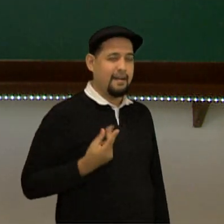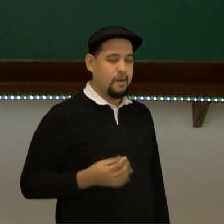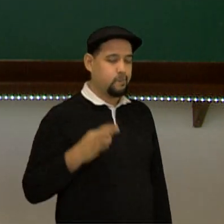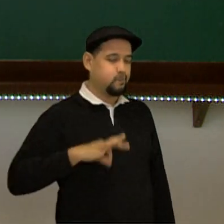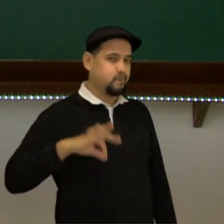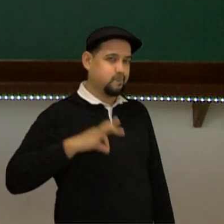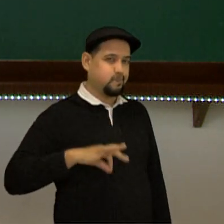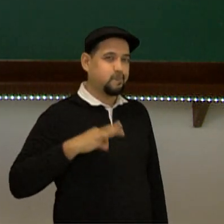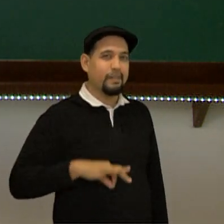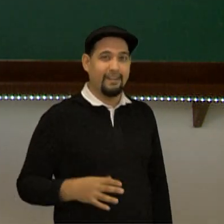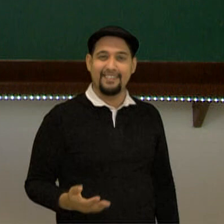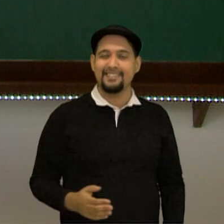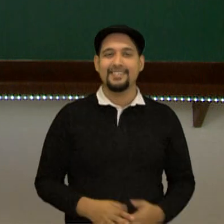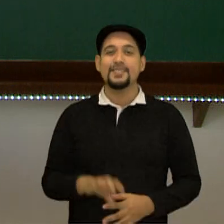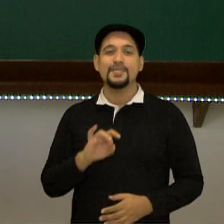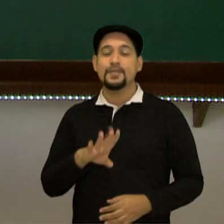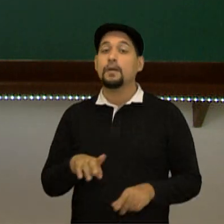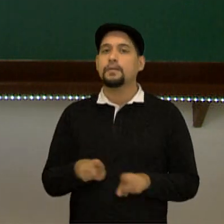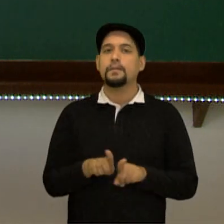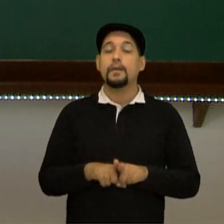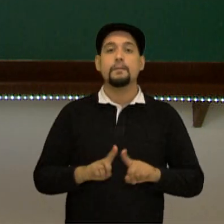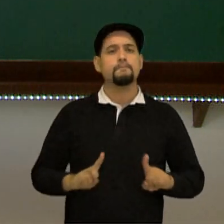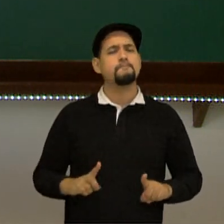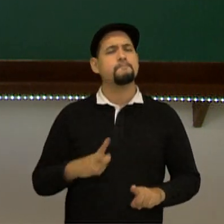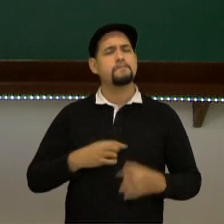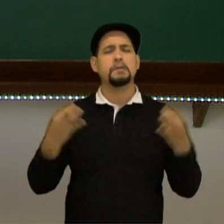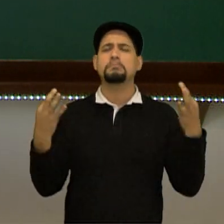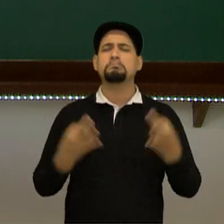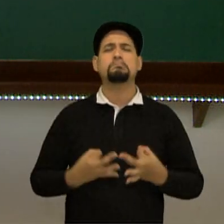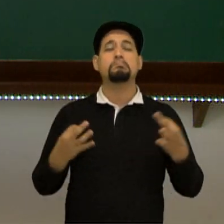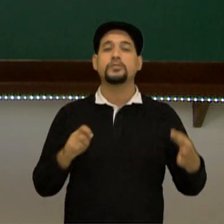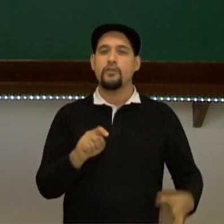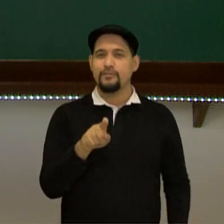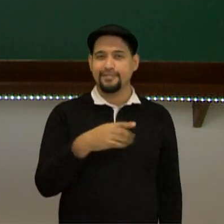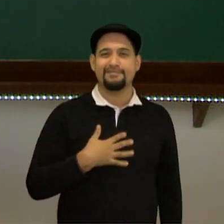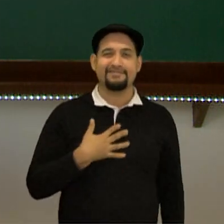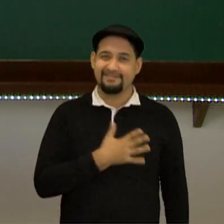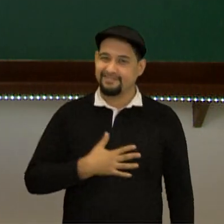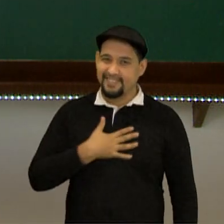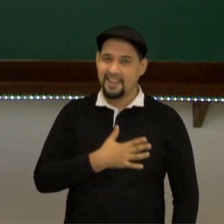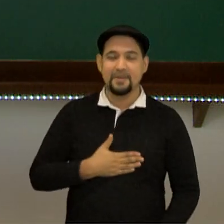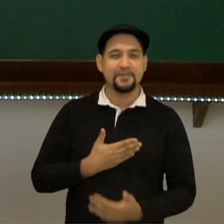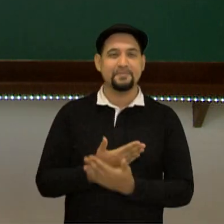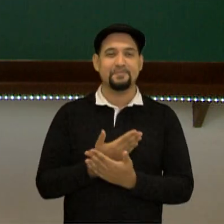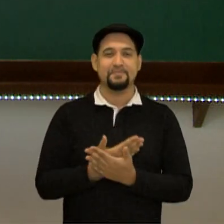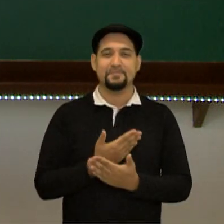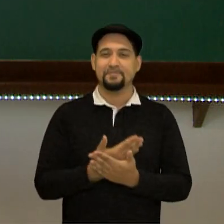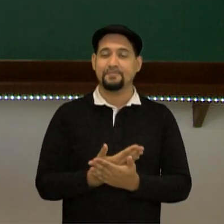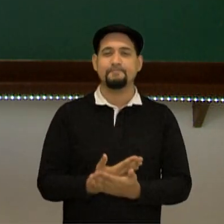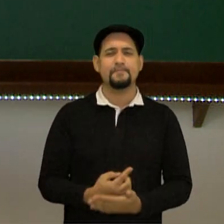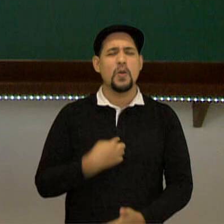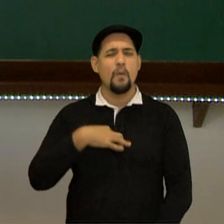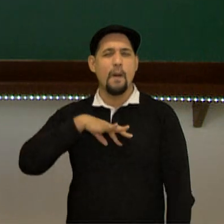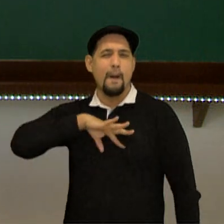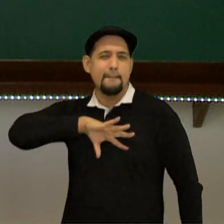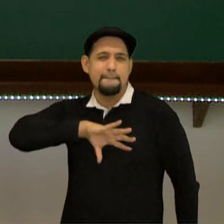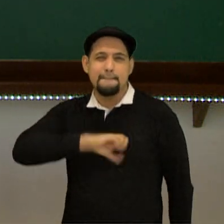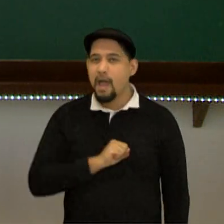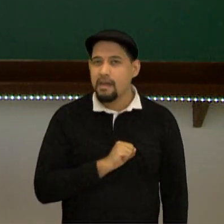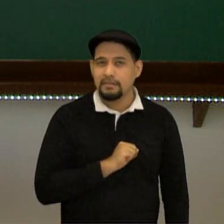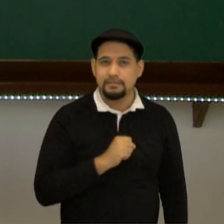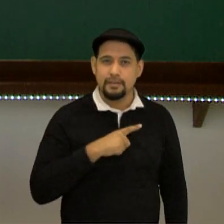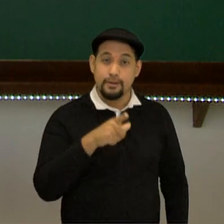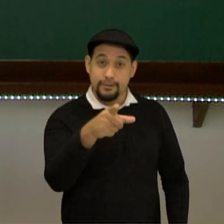grana. Então é isso, meus caros. Eu tenho certeza que você gostou desta aula. Eu amei tê-lo